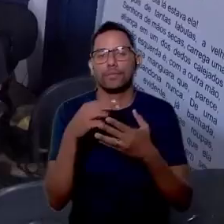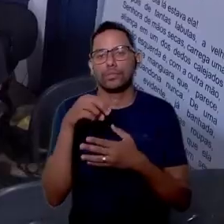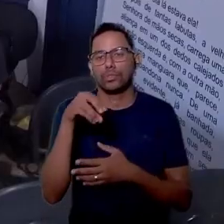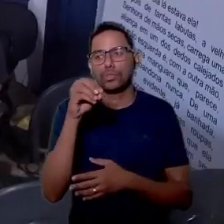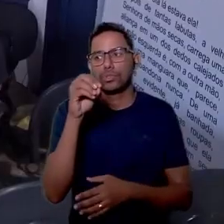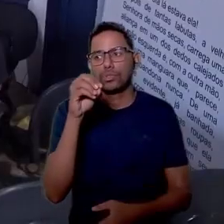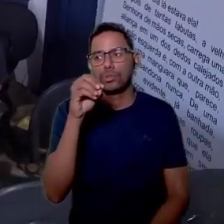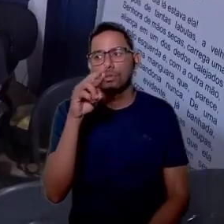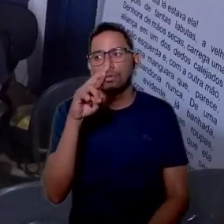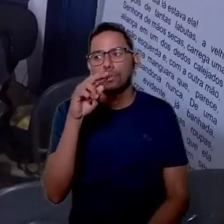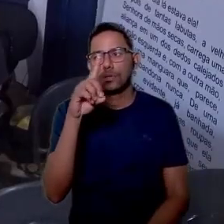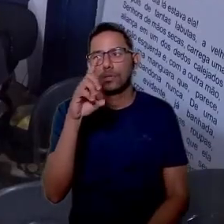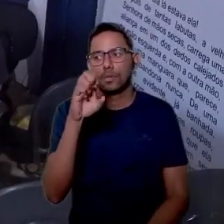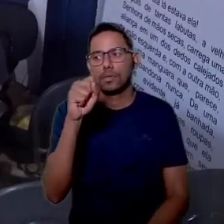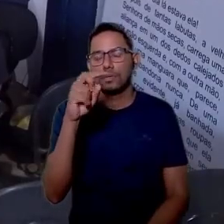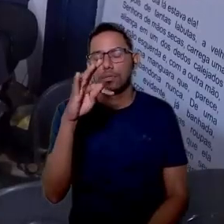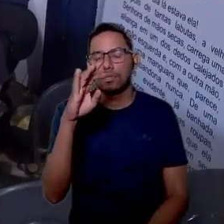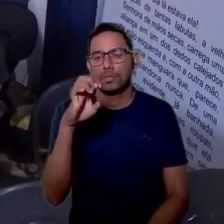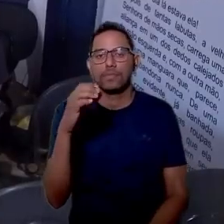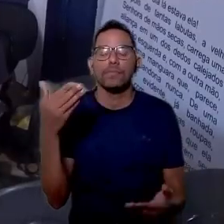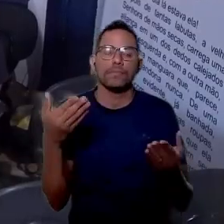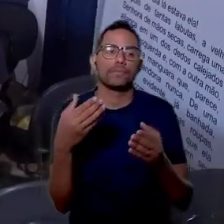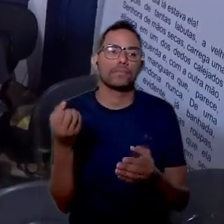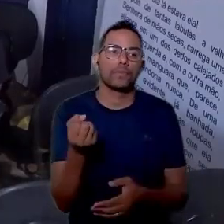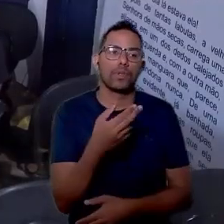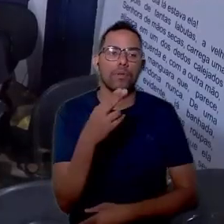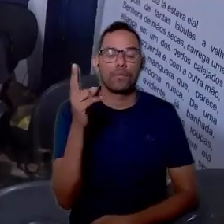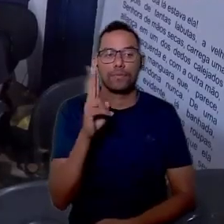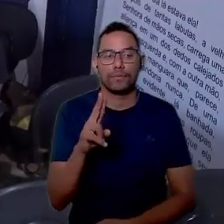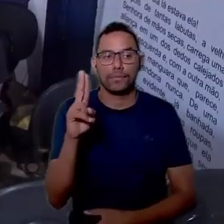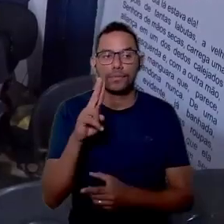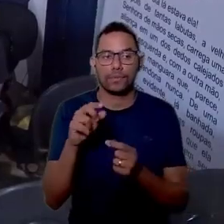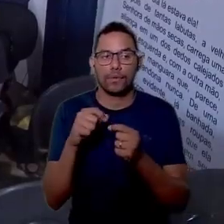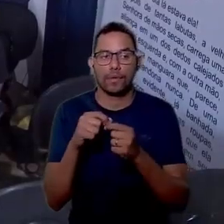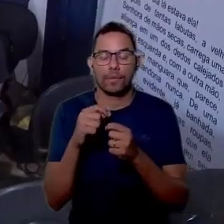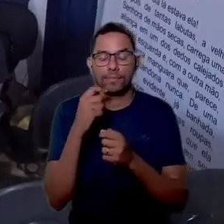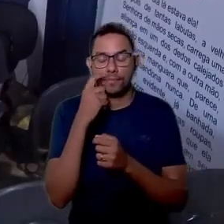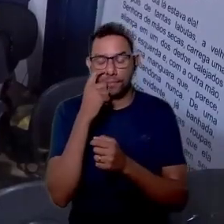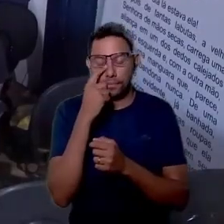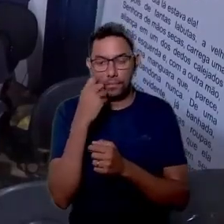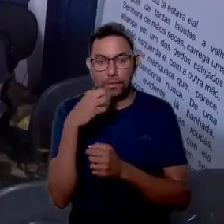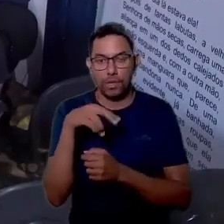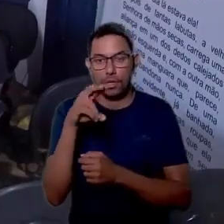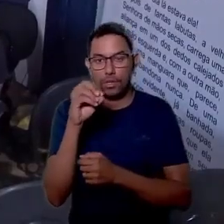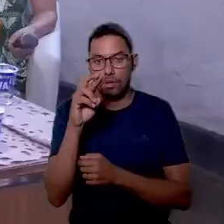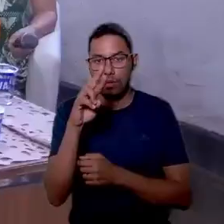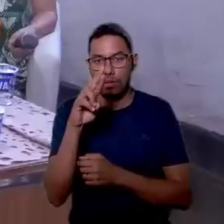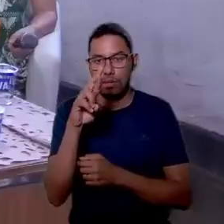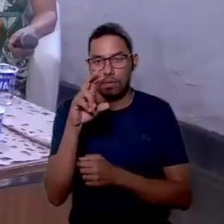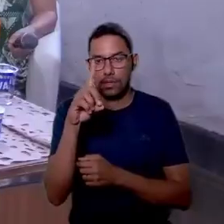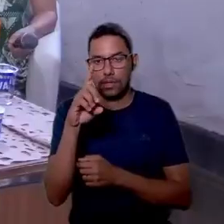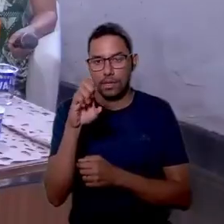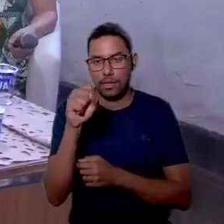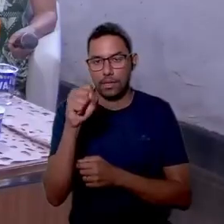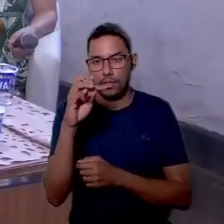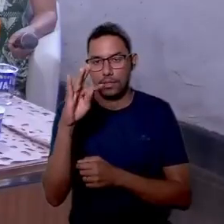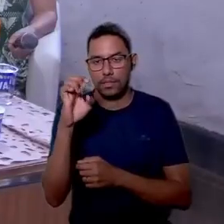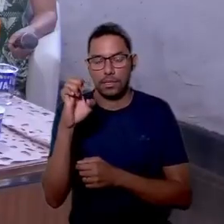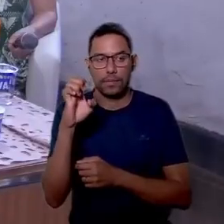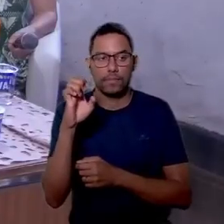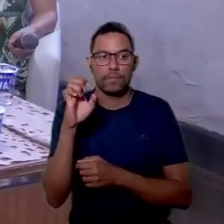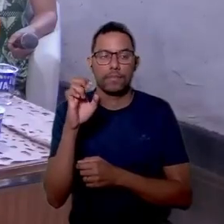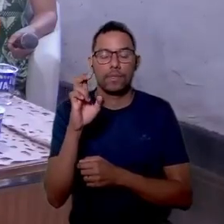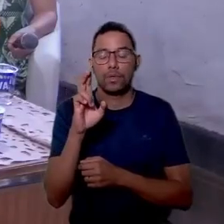Nordeste, é uma inovação que a gente também foi ousado a fazer. No Nordeste, o proponente que